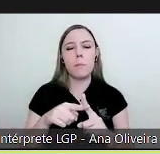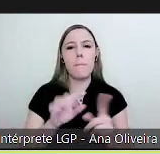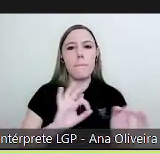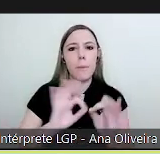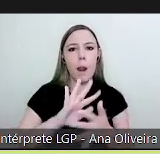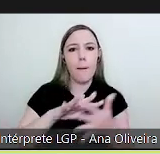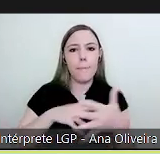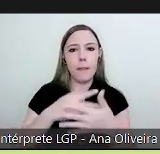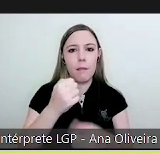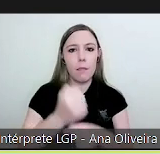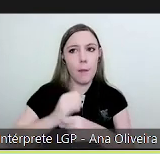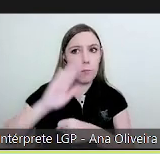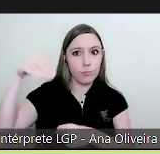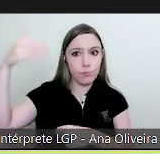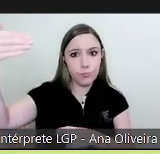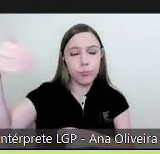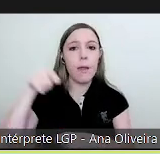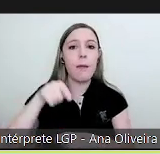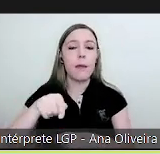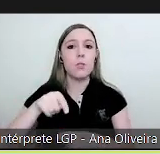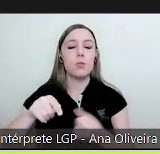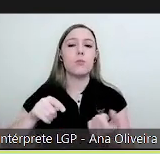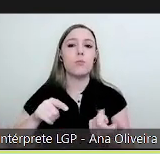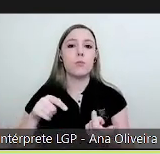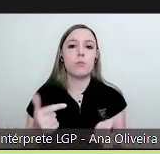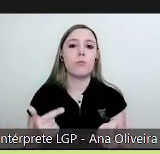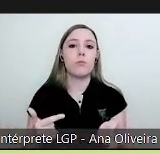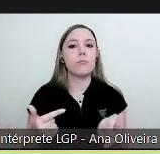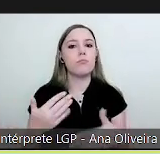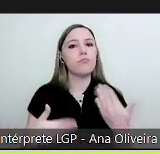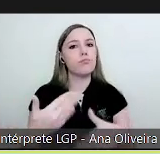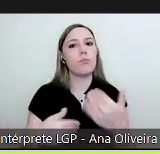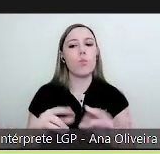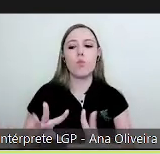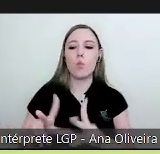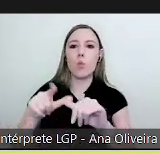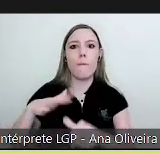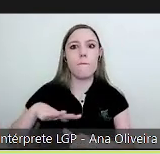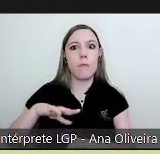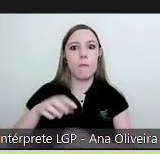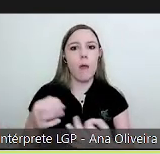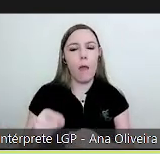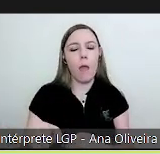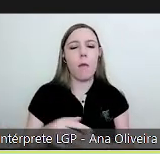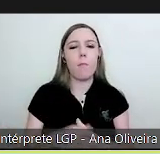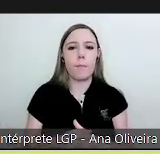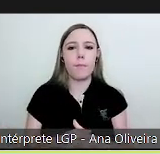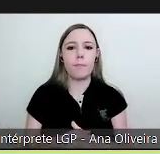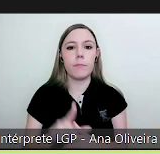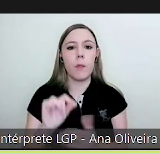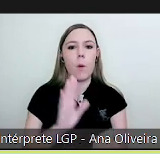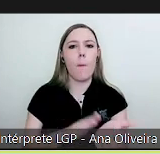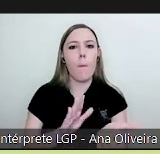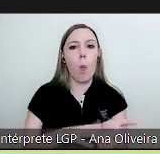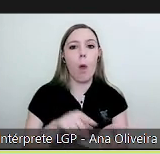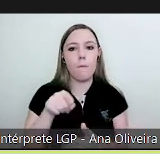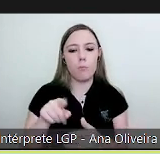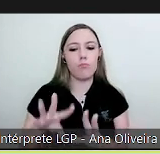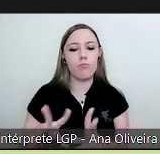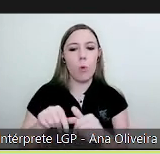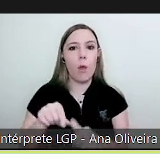prazo. É uma ferramenta que se quer dinâmica e evolutiva. Aliás, como prova dessa